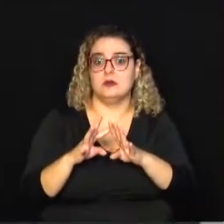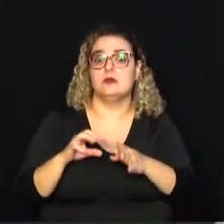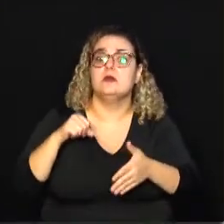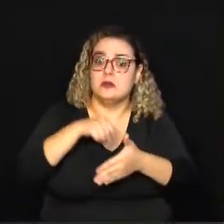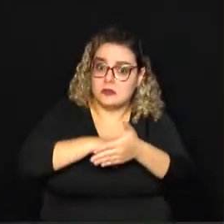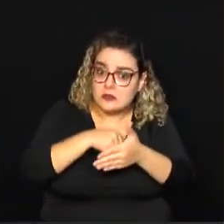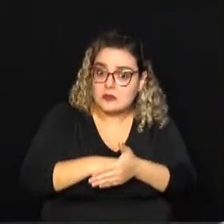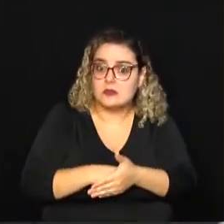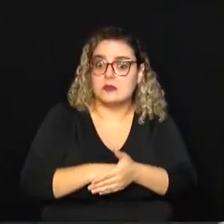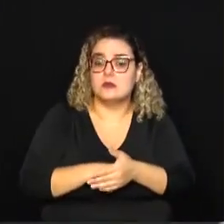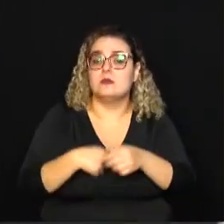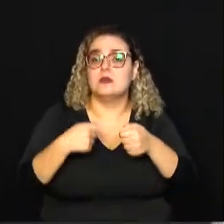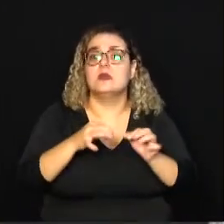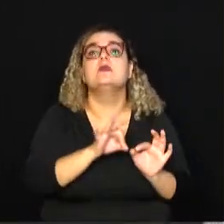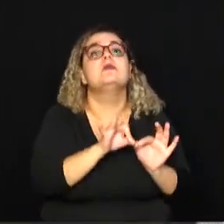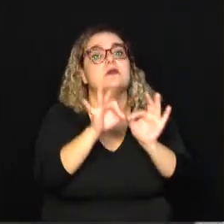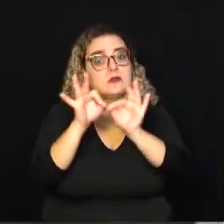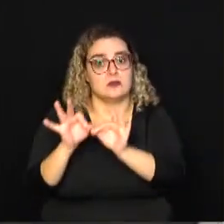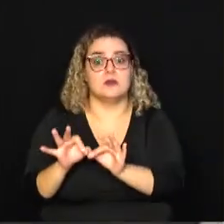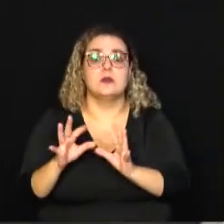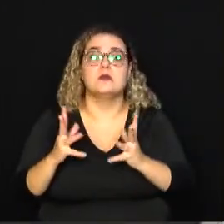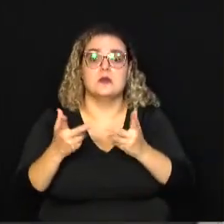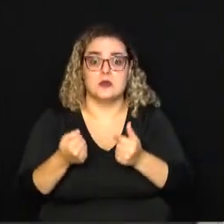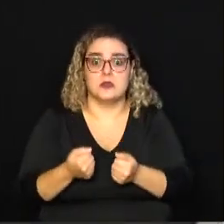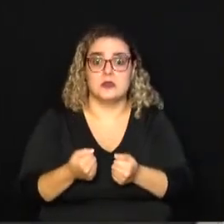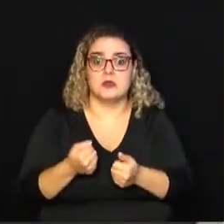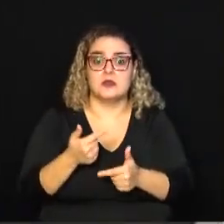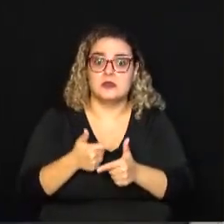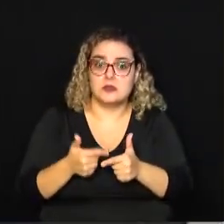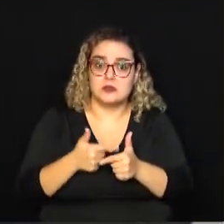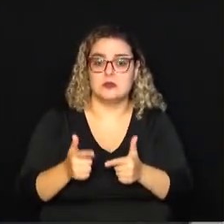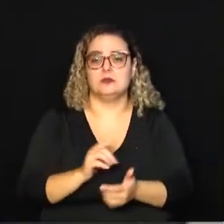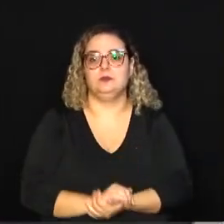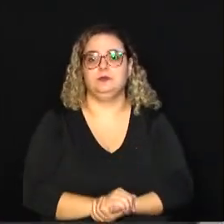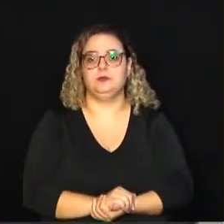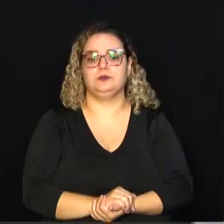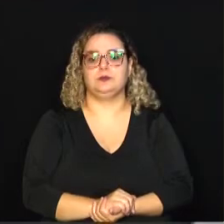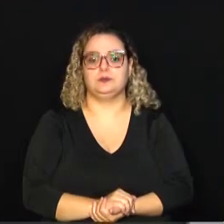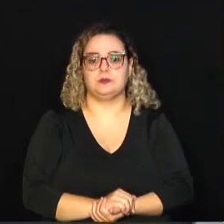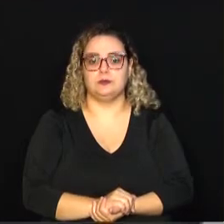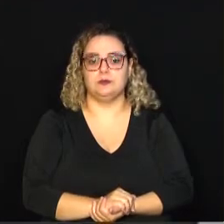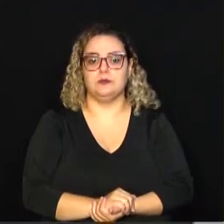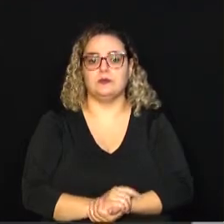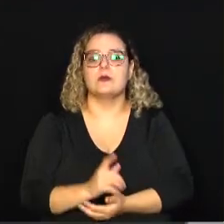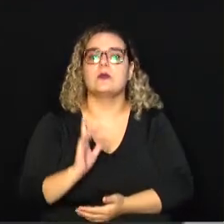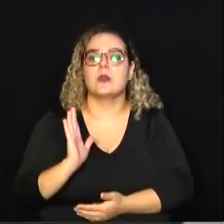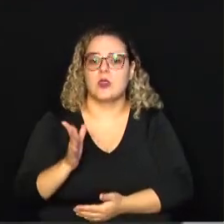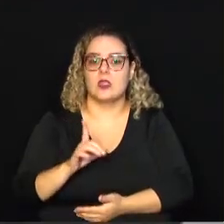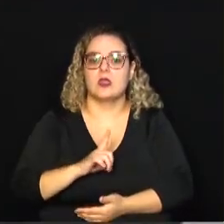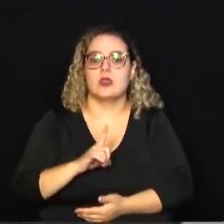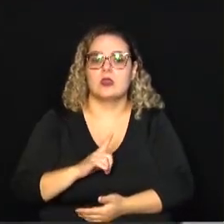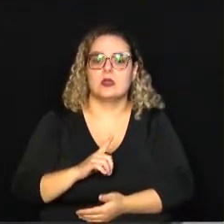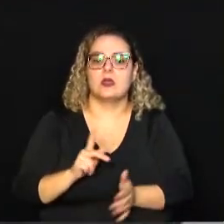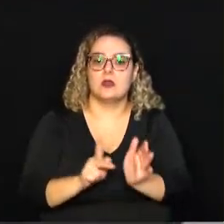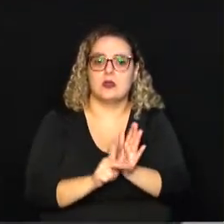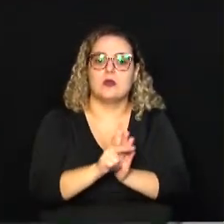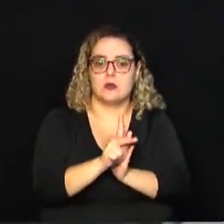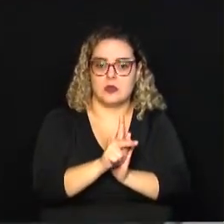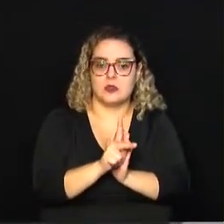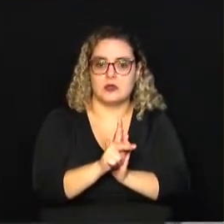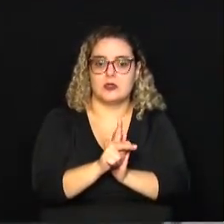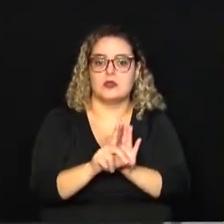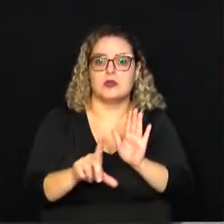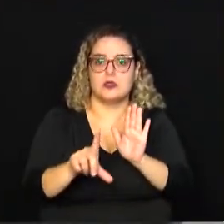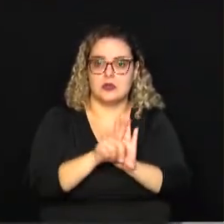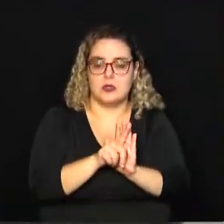medidas têm que ser acompanhadas por esses elementos, né? Então, veja, já tem um projeto de lei pedindo auxílio emergencial e outro